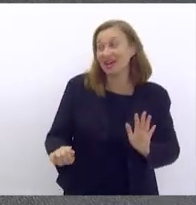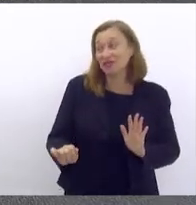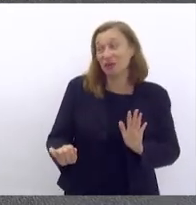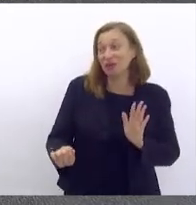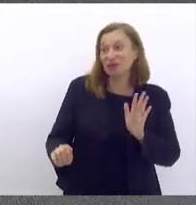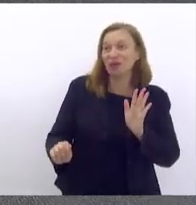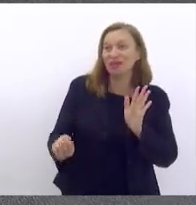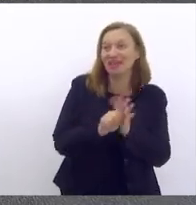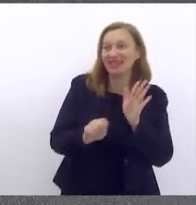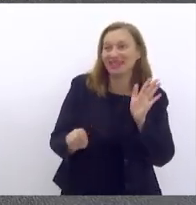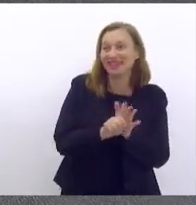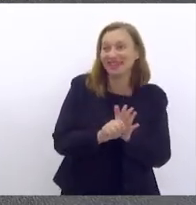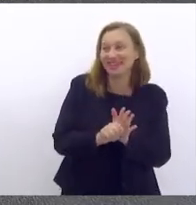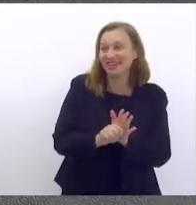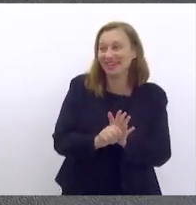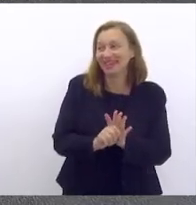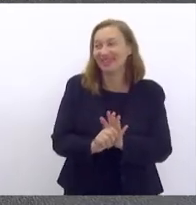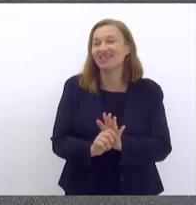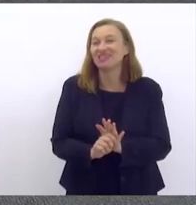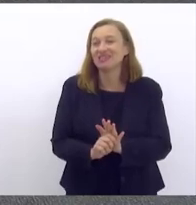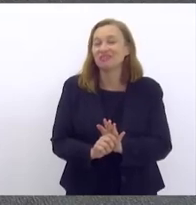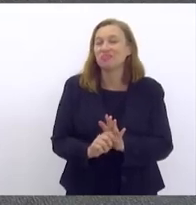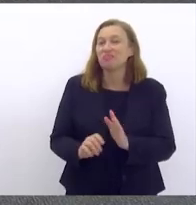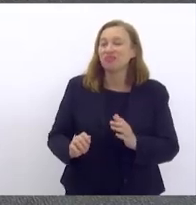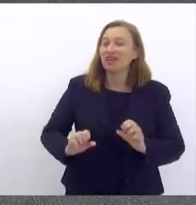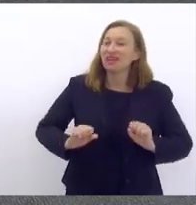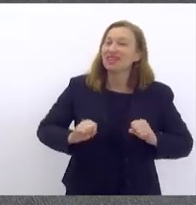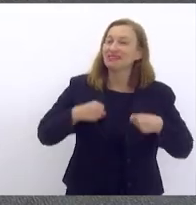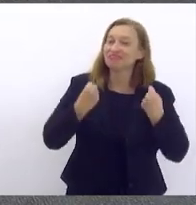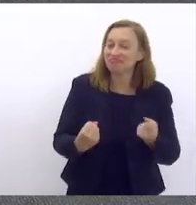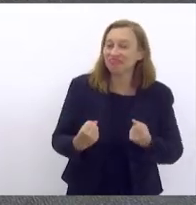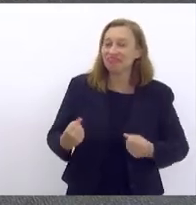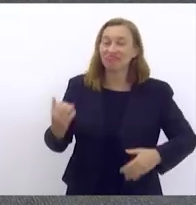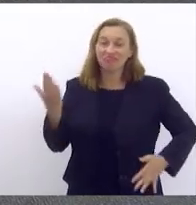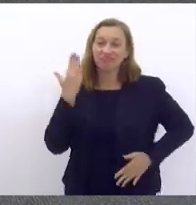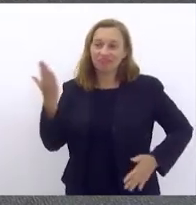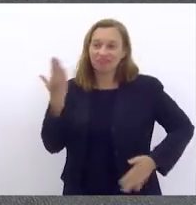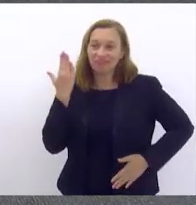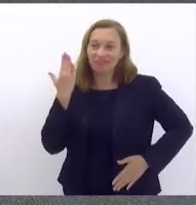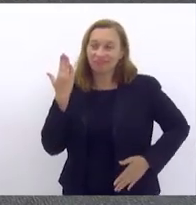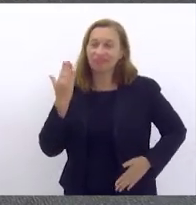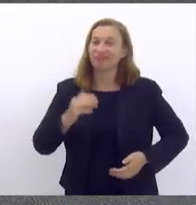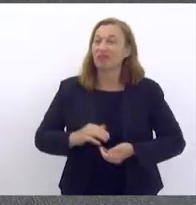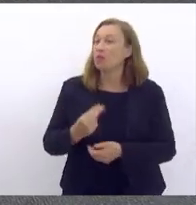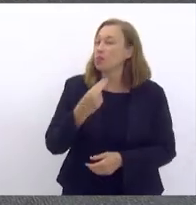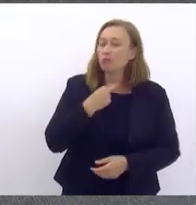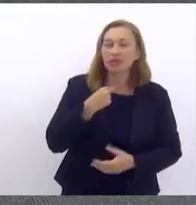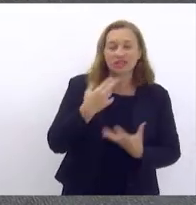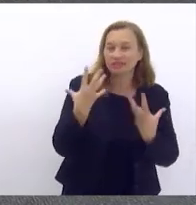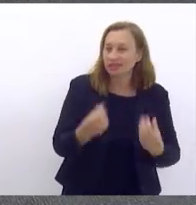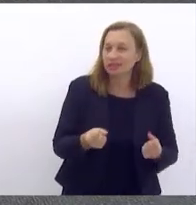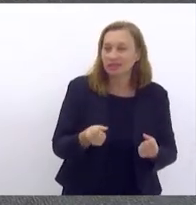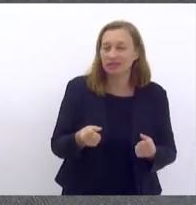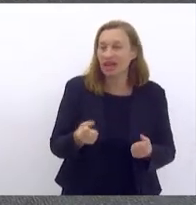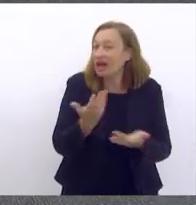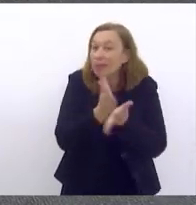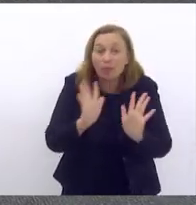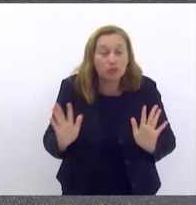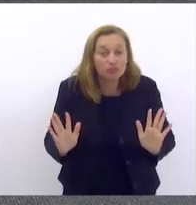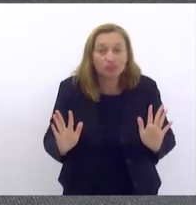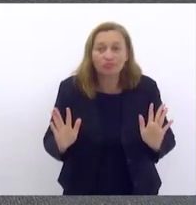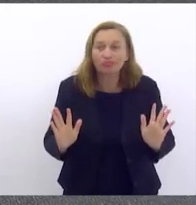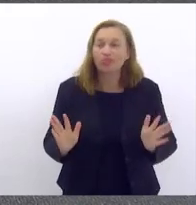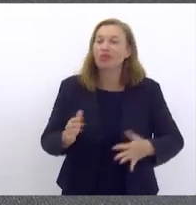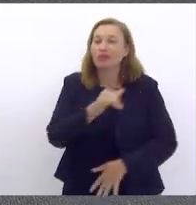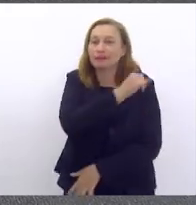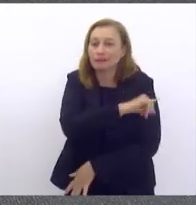defende o traficante que te apurrinha dia a dia, não podemos mais permitir. Não dá mais, chega. Rio